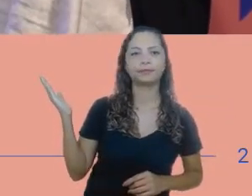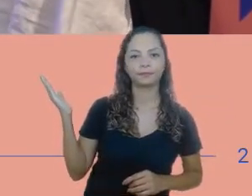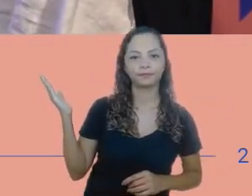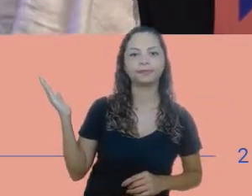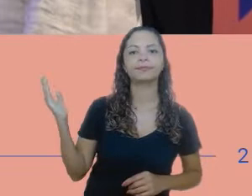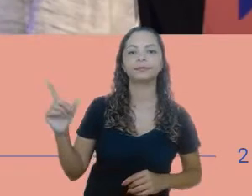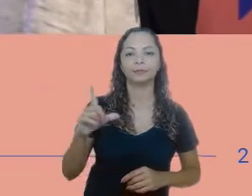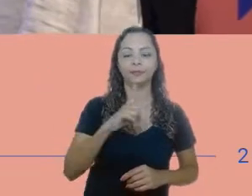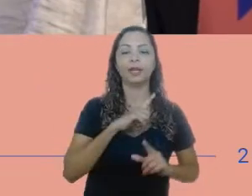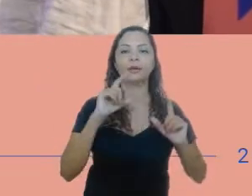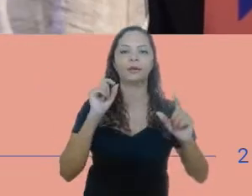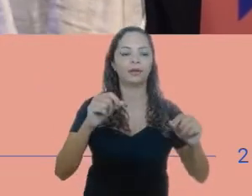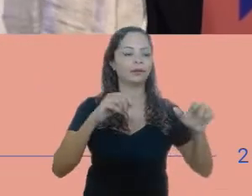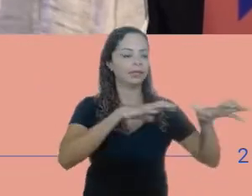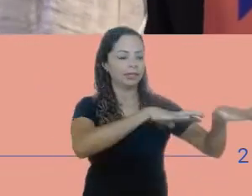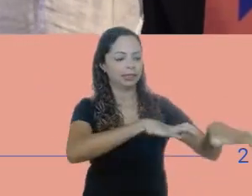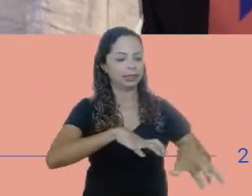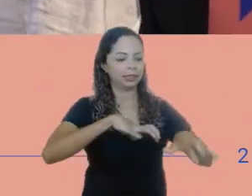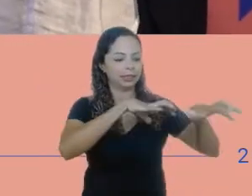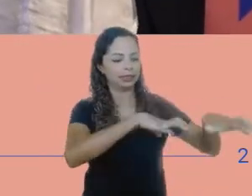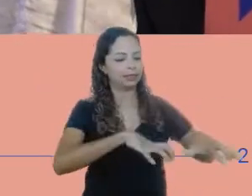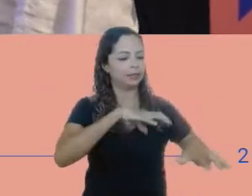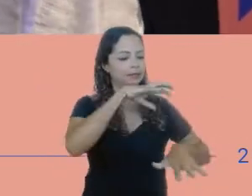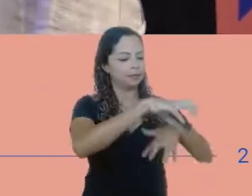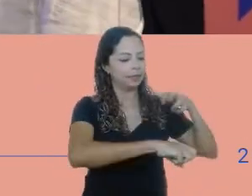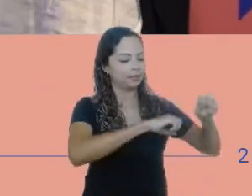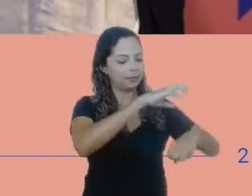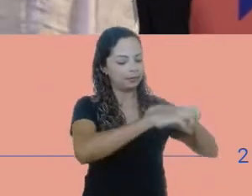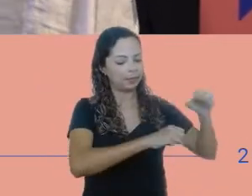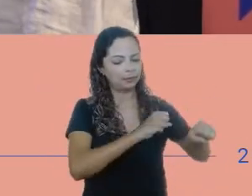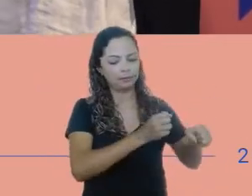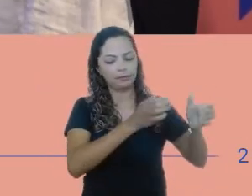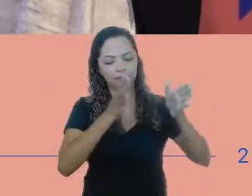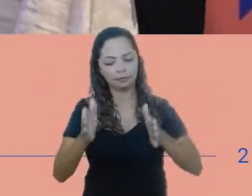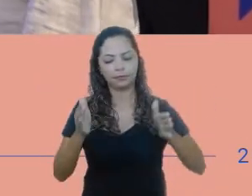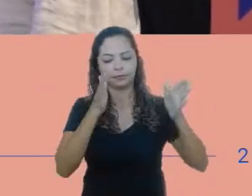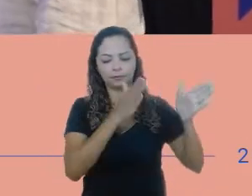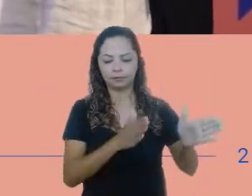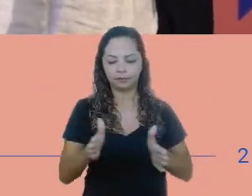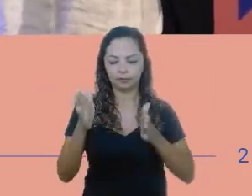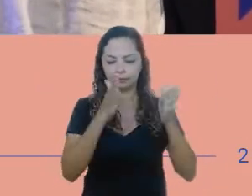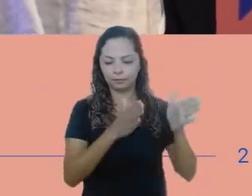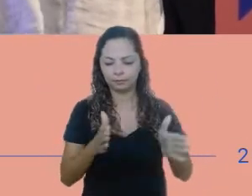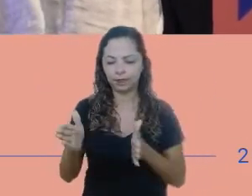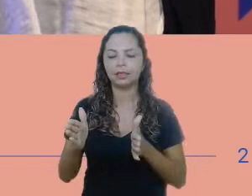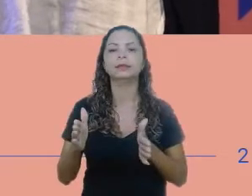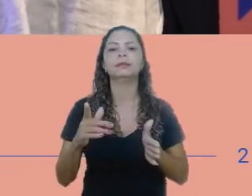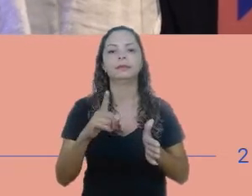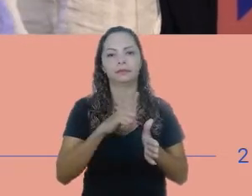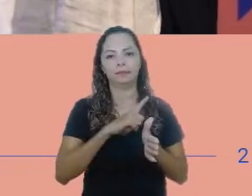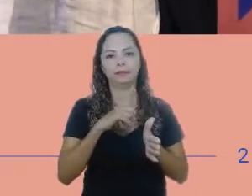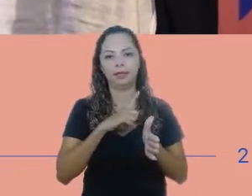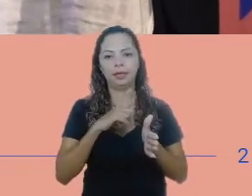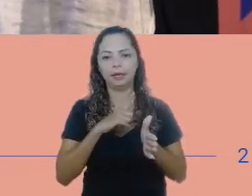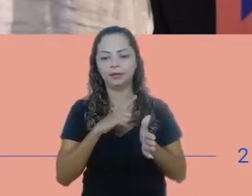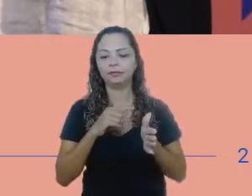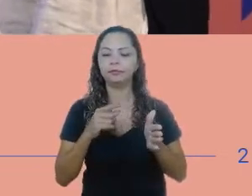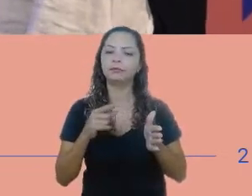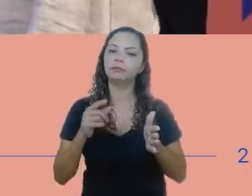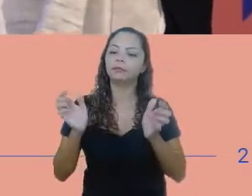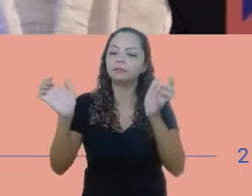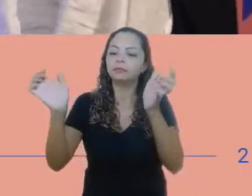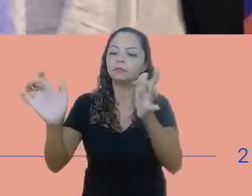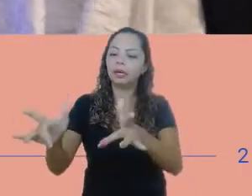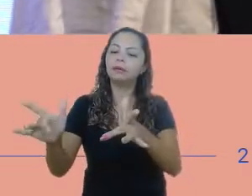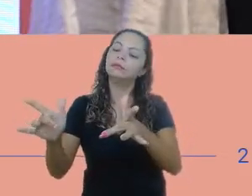mineração tem alguns produtos que permanecem em uso e você usa alguma sucata aí no ciclo reverso só que